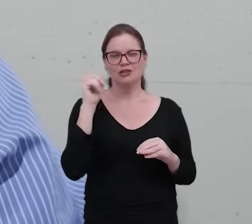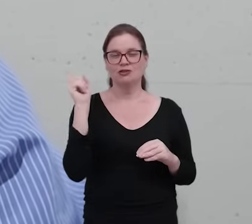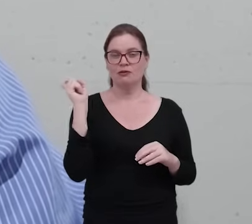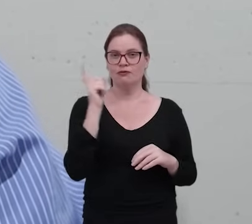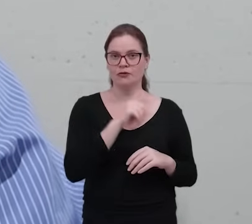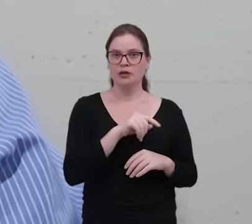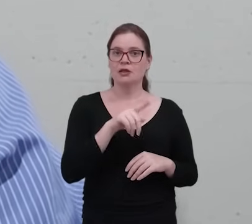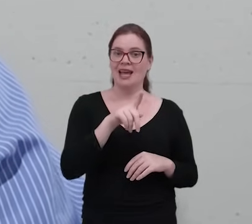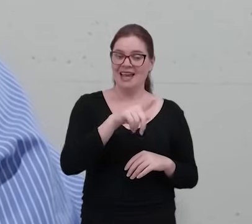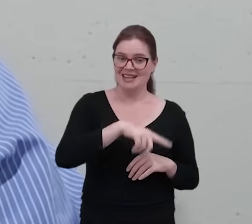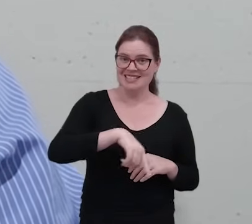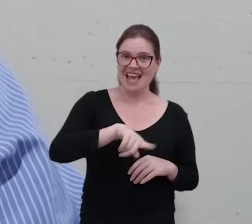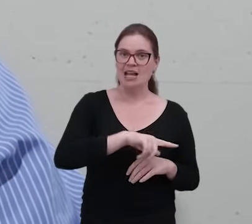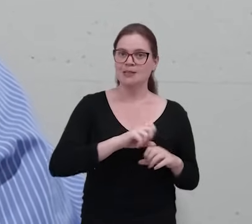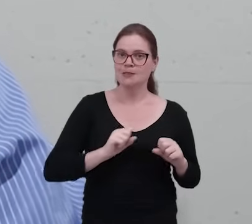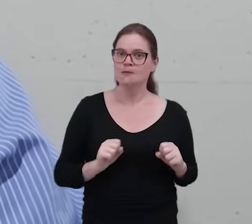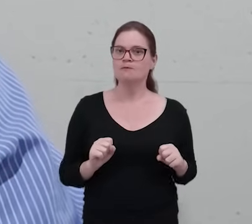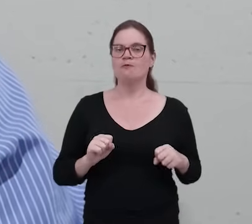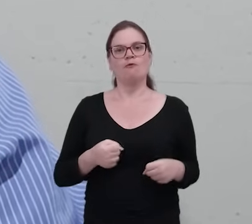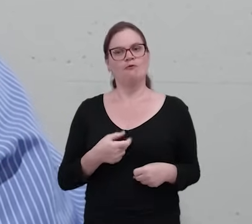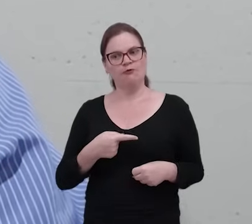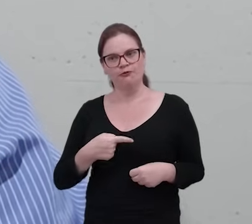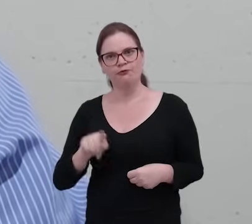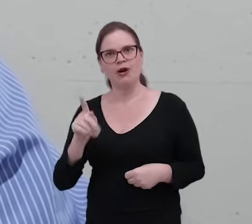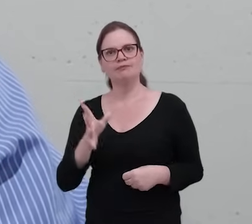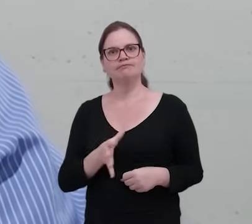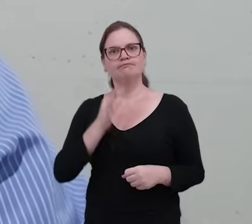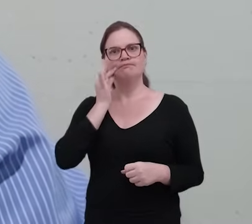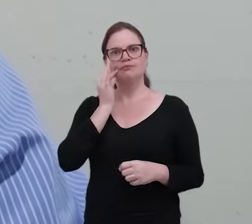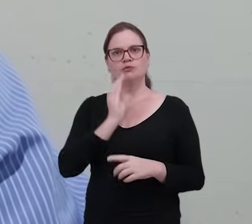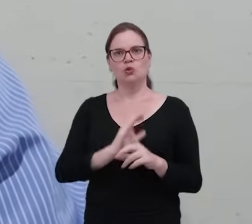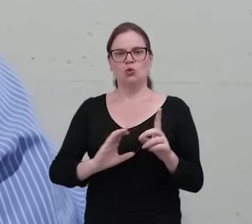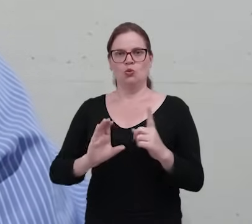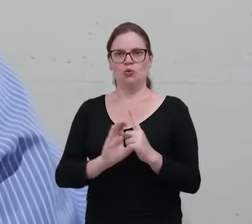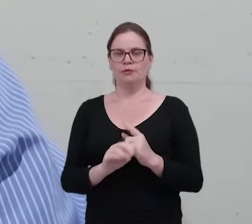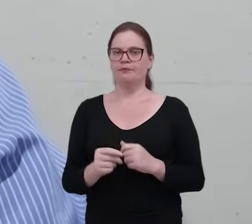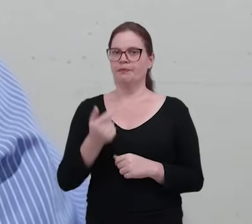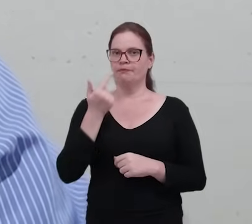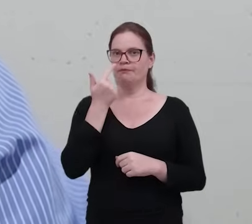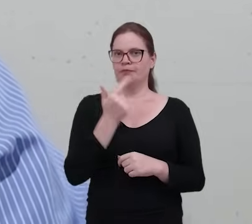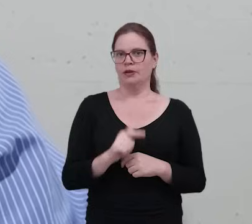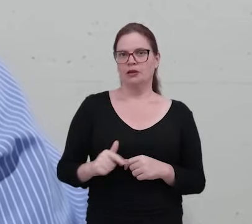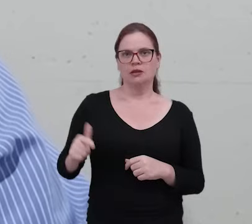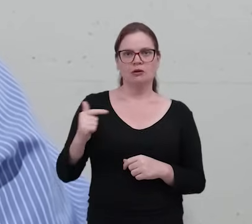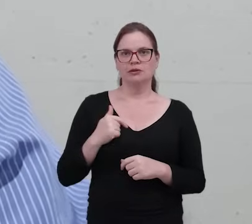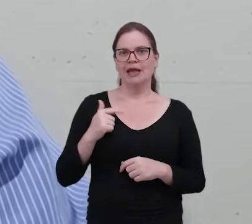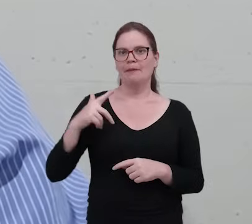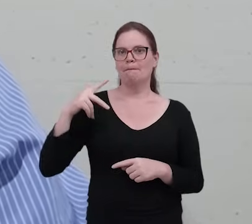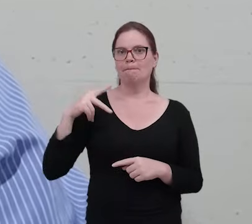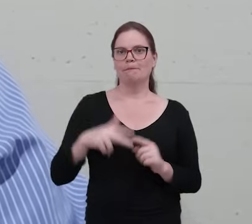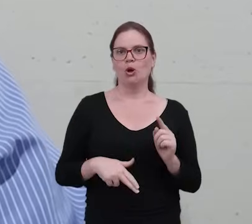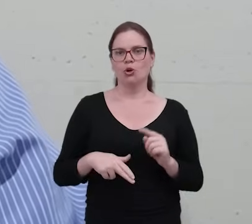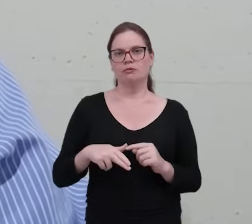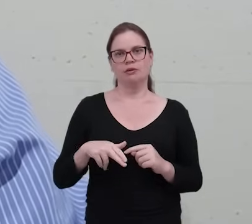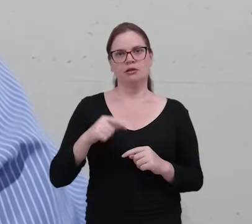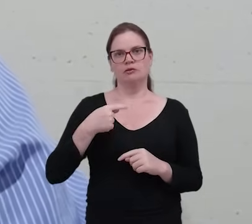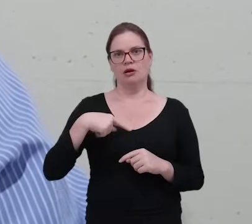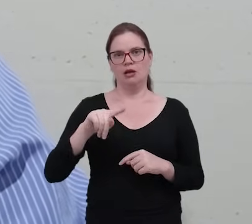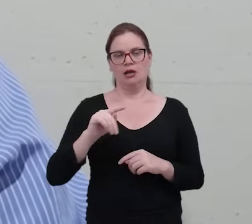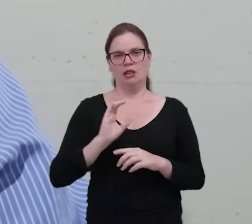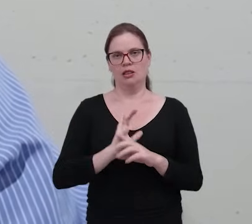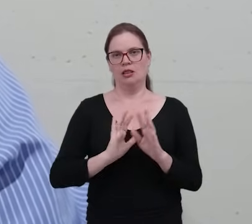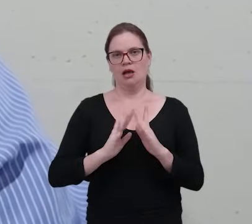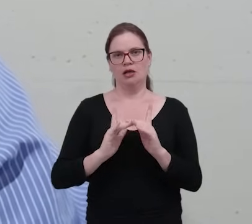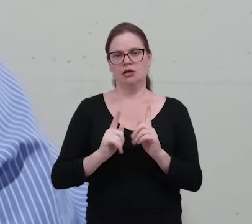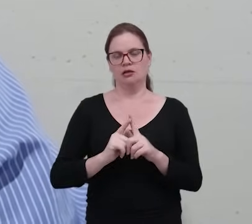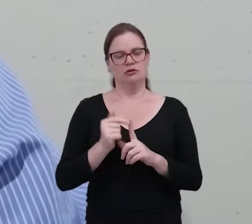os irmãos vão ao culto. Não há nenhuma proibição para se ir à igreja na Venezuela.